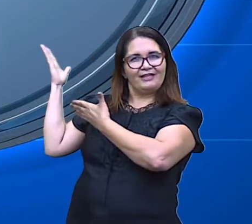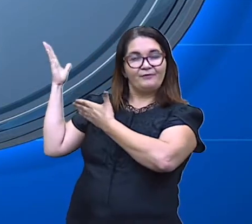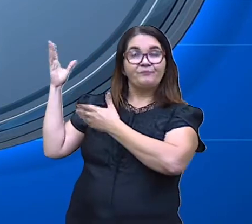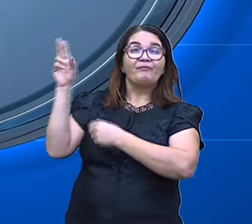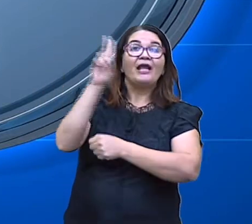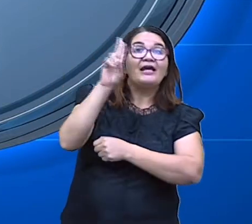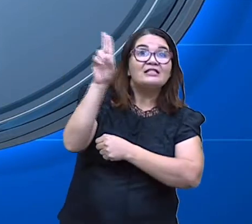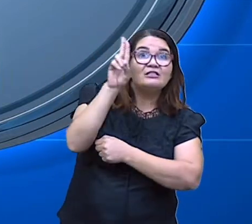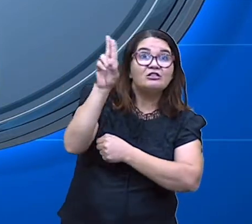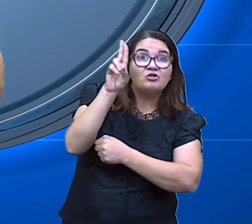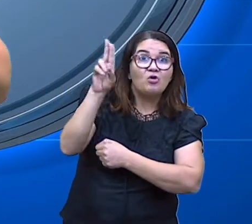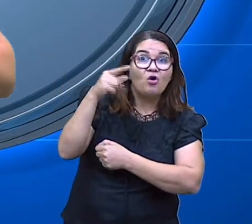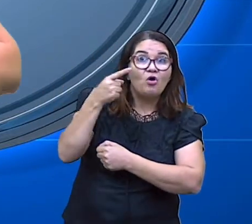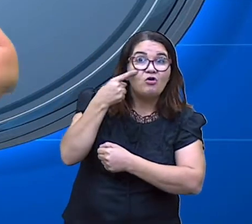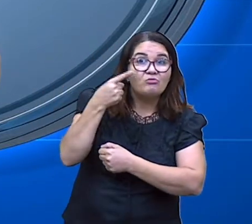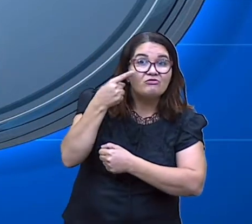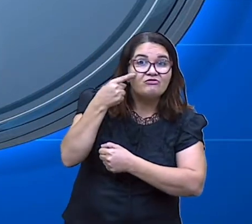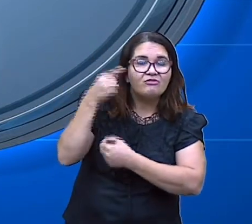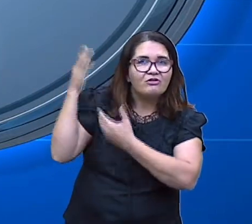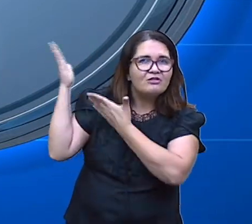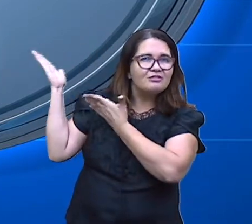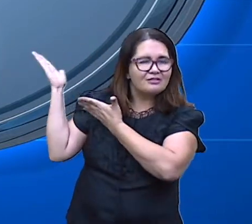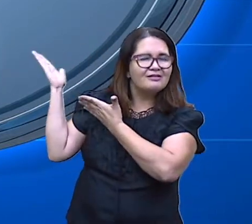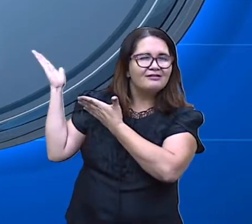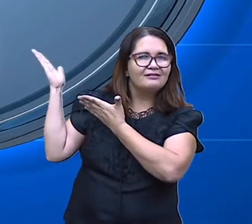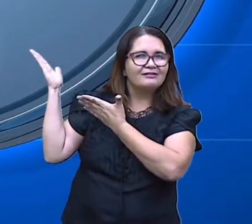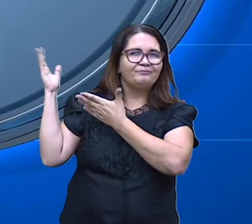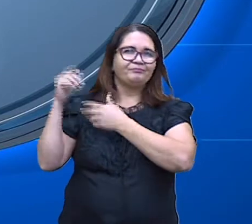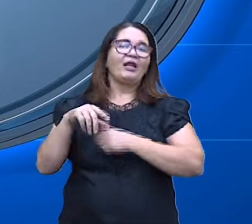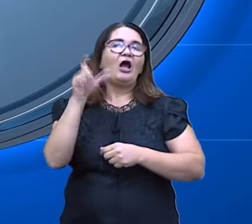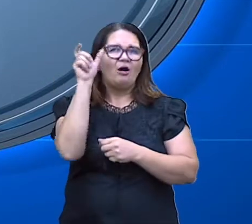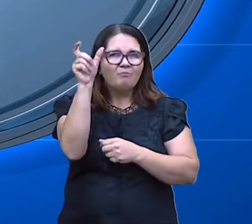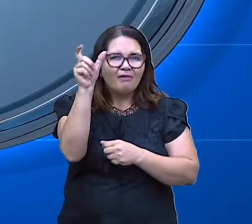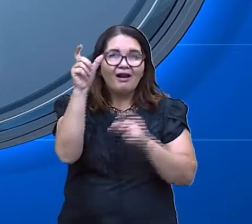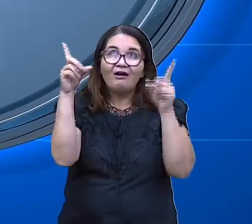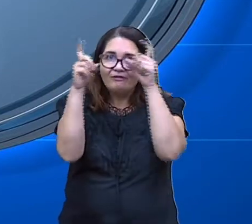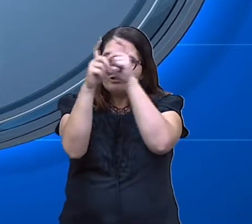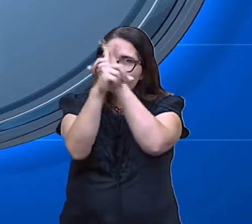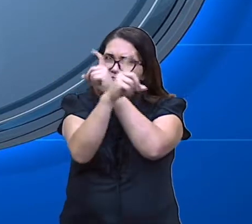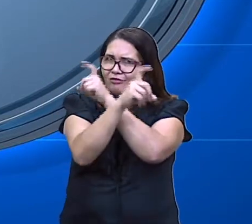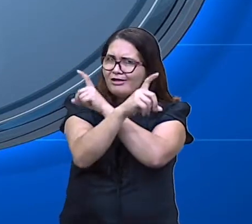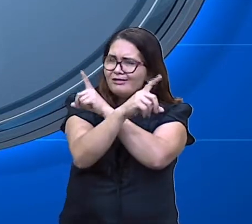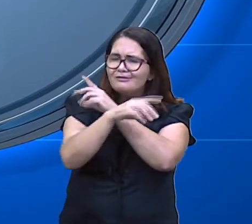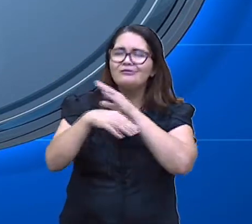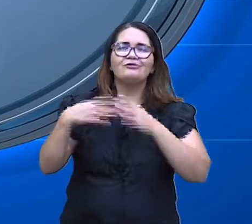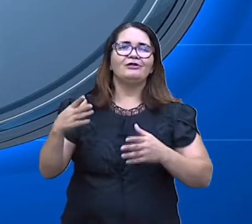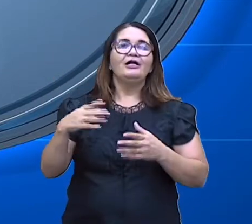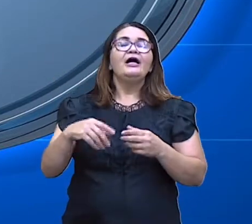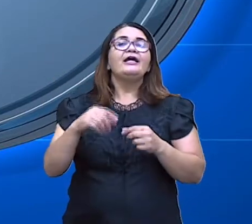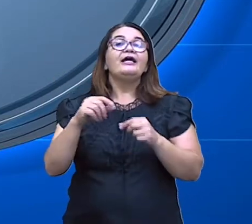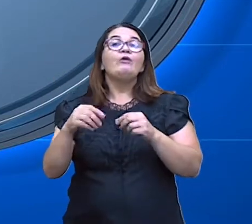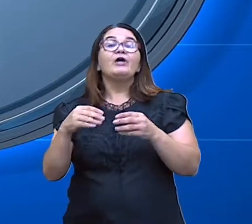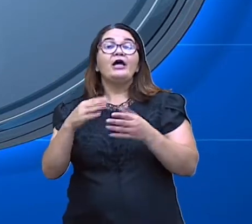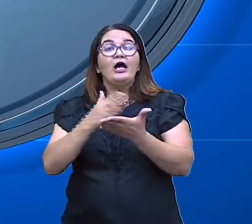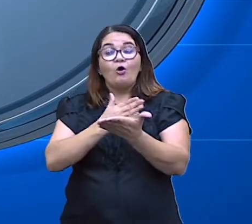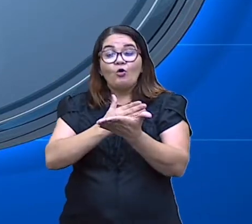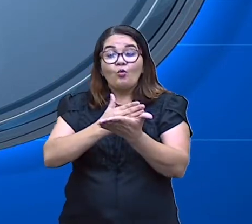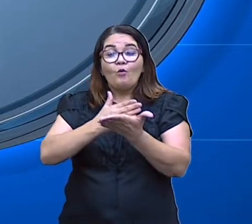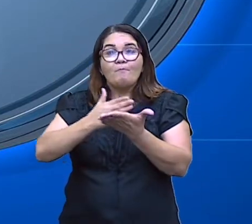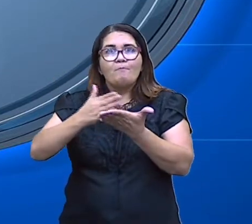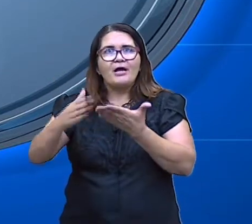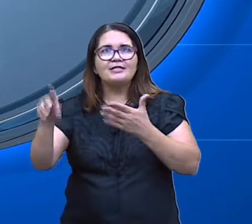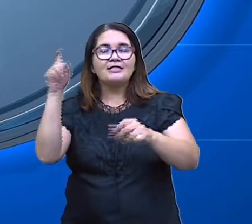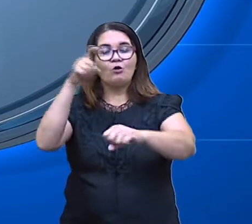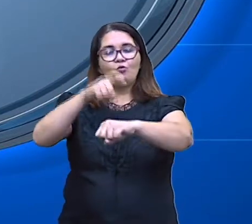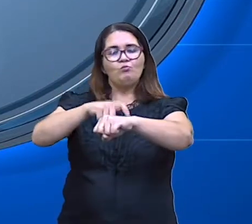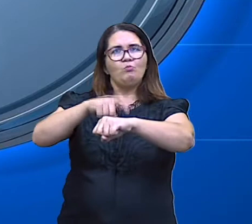Acharam que eu não ia sair com essa palavra logline hoje? Pois é, que é onde a ideia começa a ganhar forma e você já